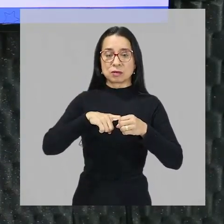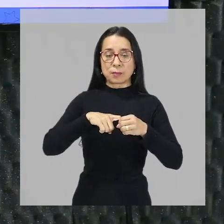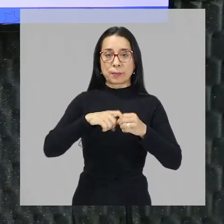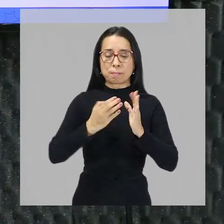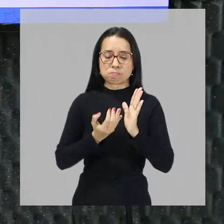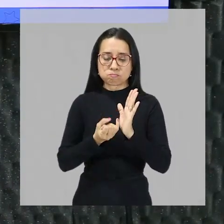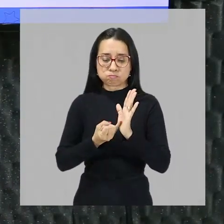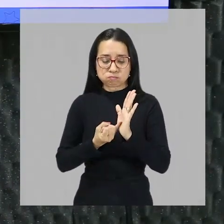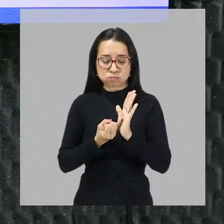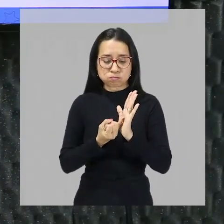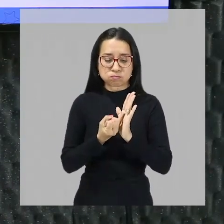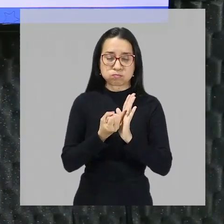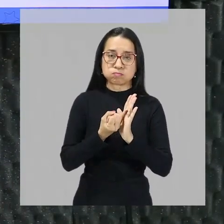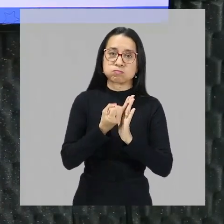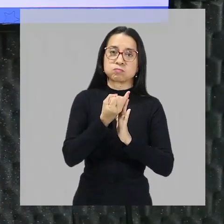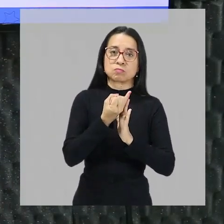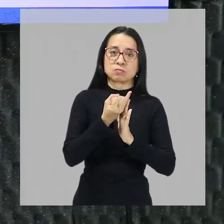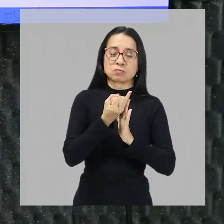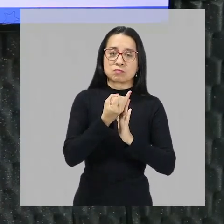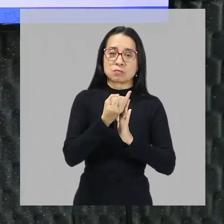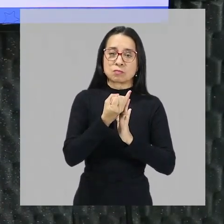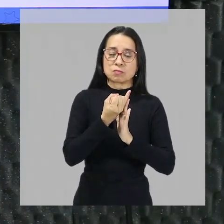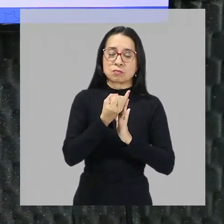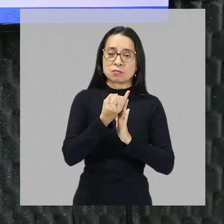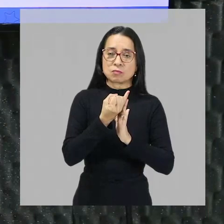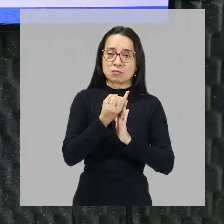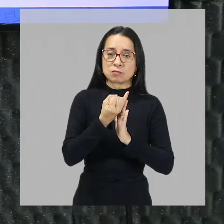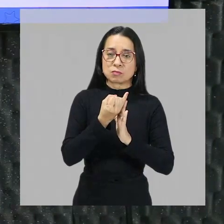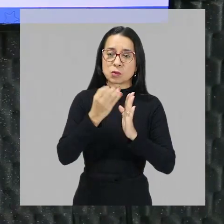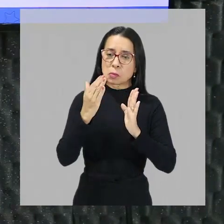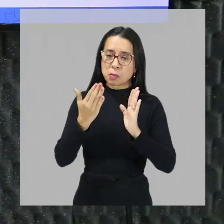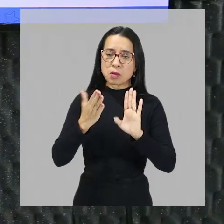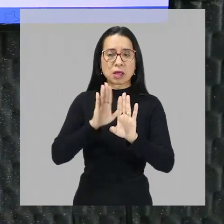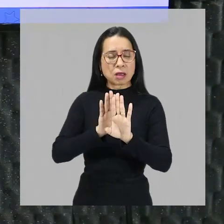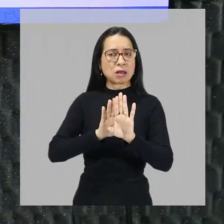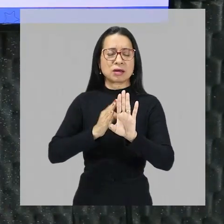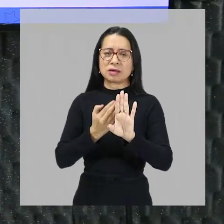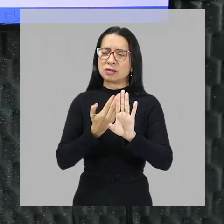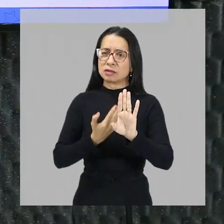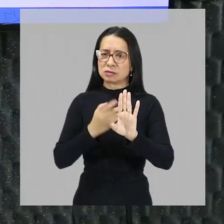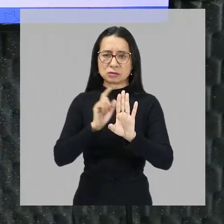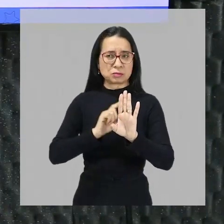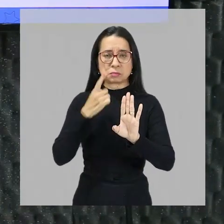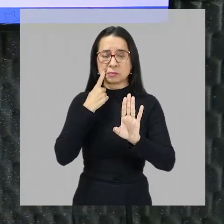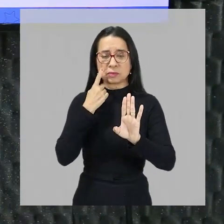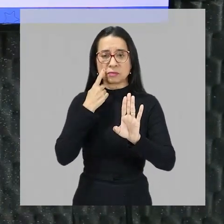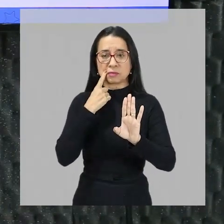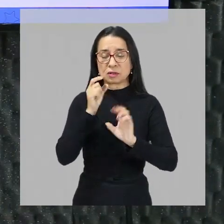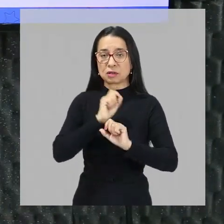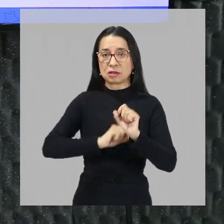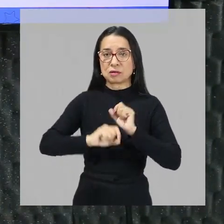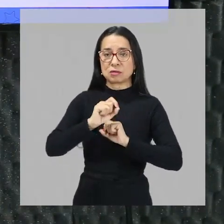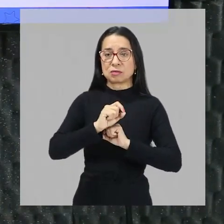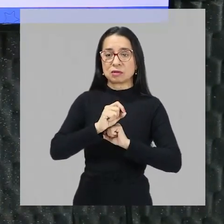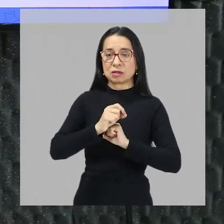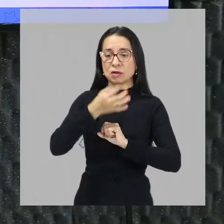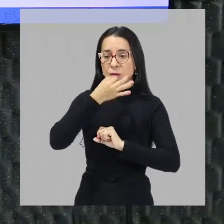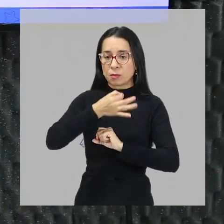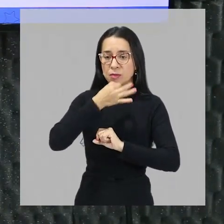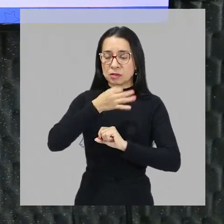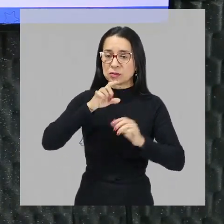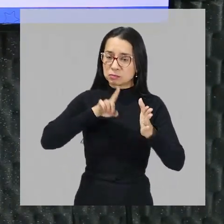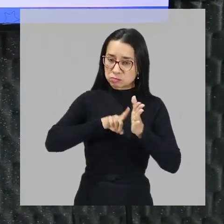né, desde o Plano Real, ali no início do seu governo, você não via. Então, uma crítica, evidentemente, a essas